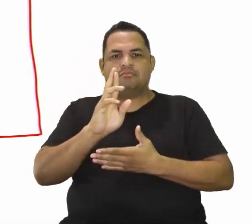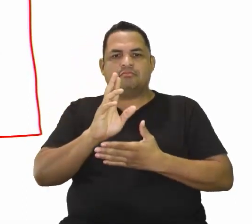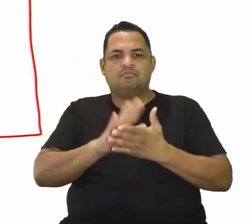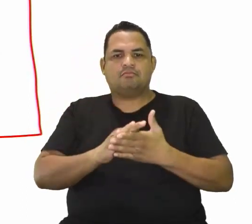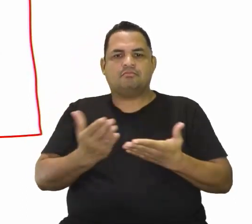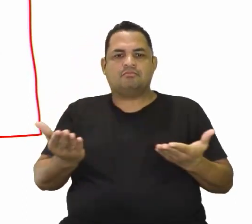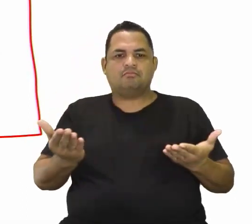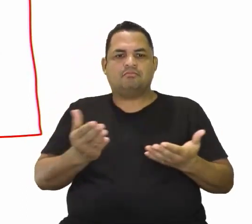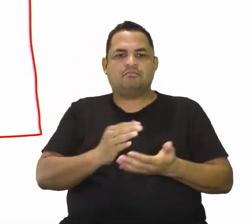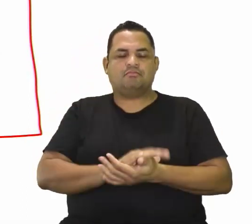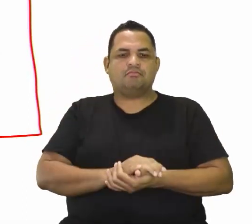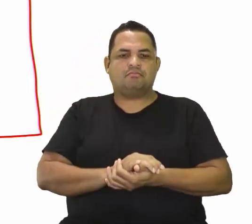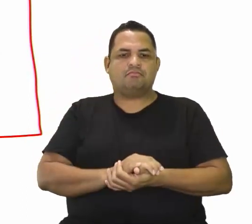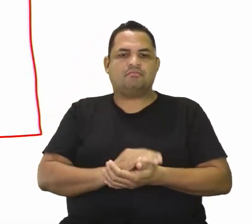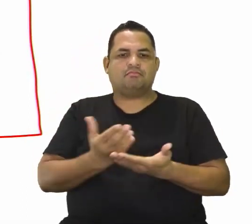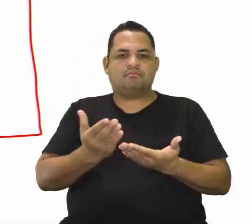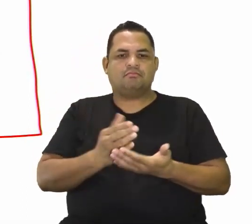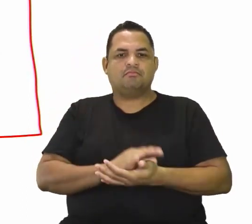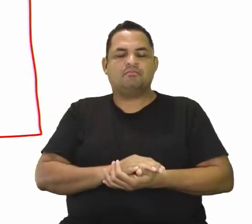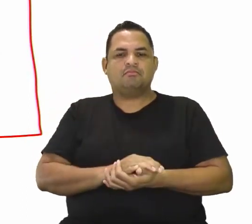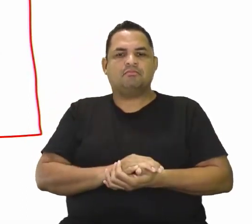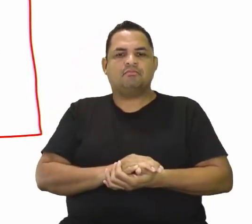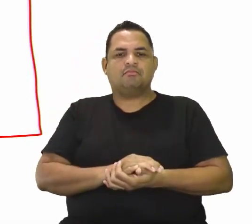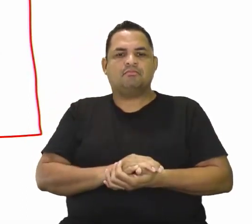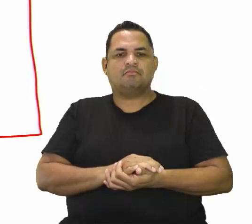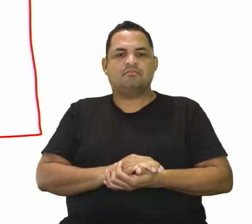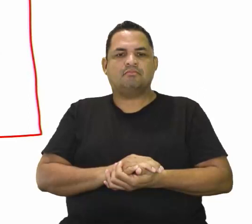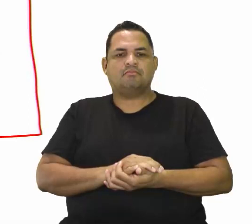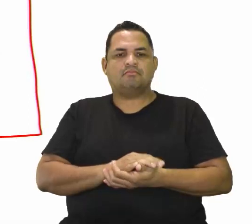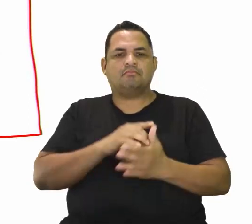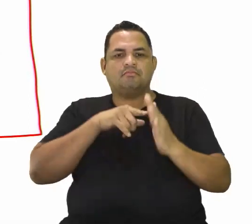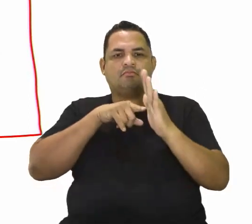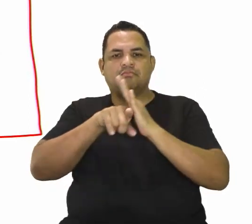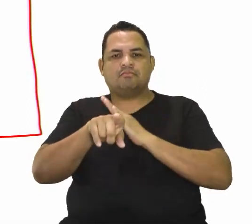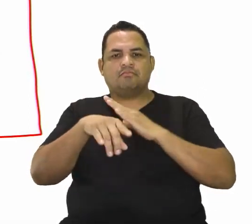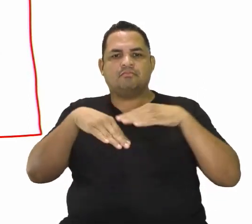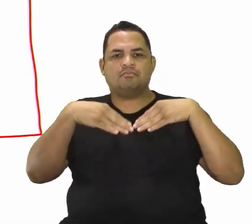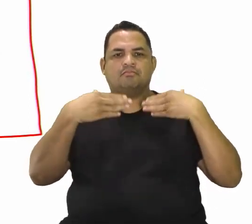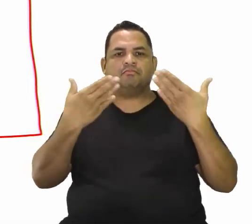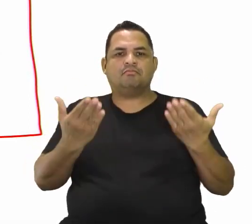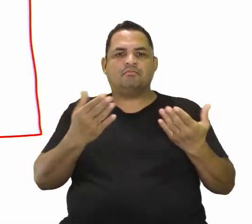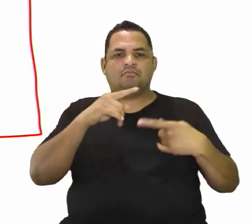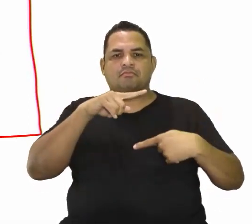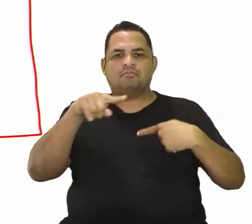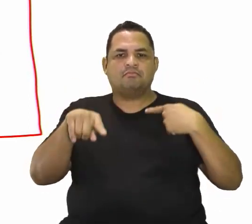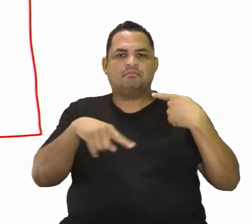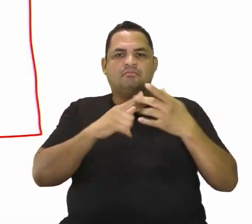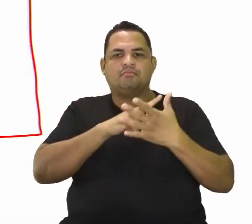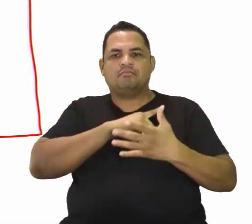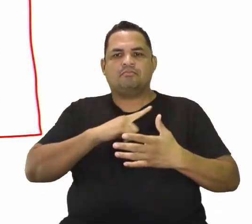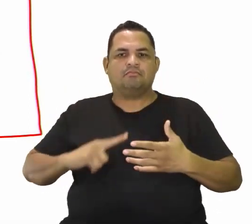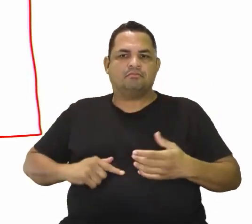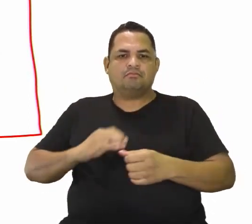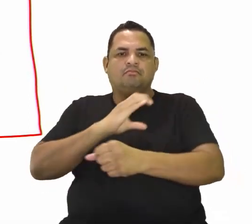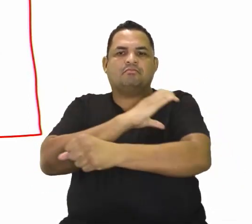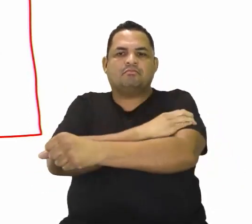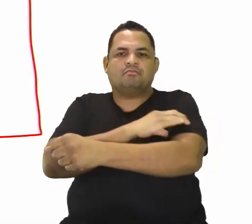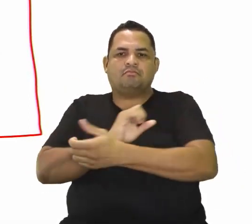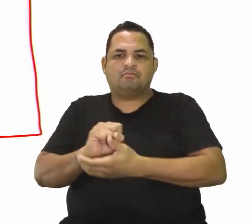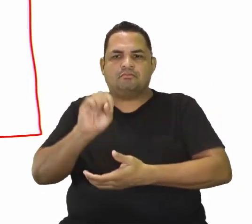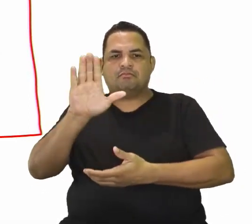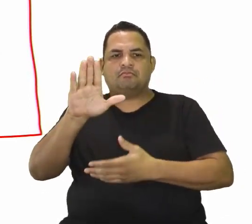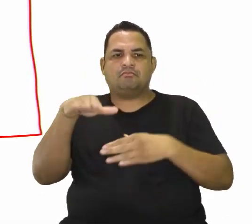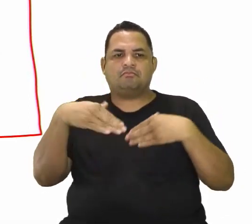olhos fechados. Não, sem sombra de dúvida. Está perguntando qual o objetivo dos governos